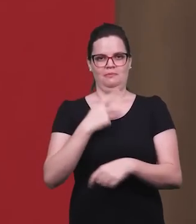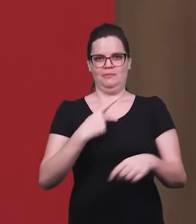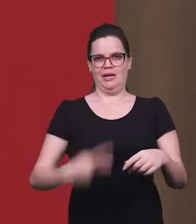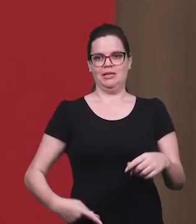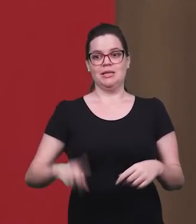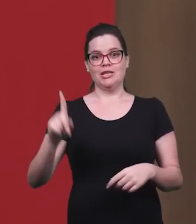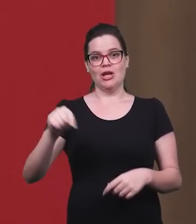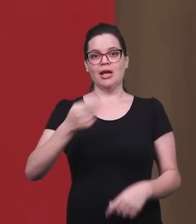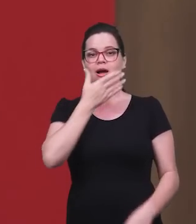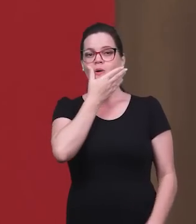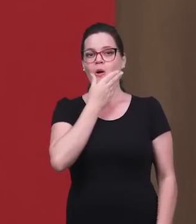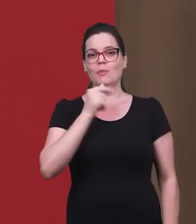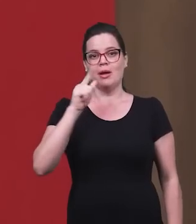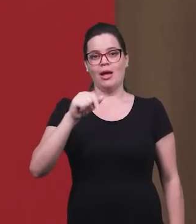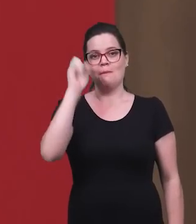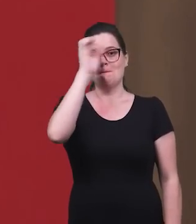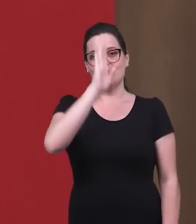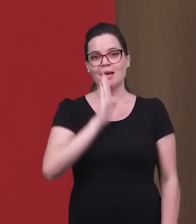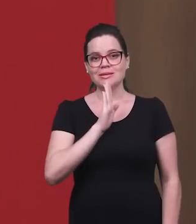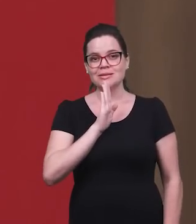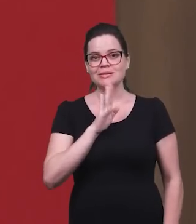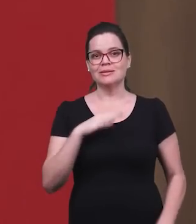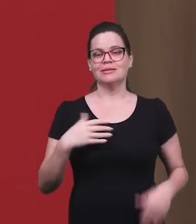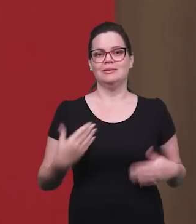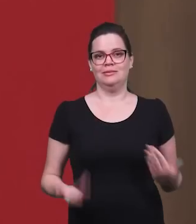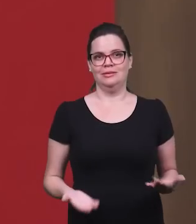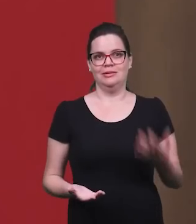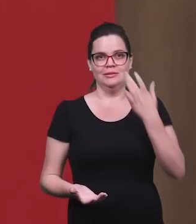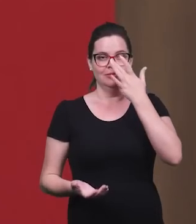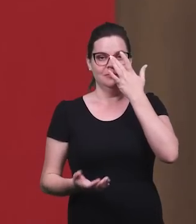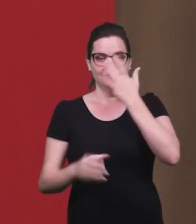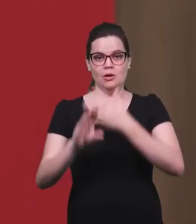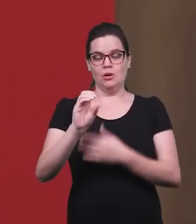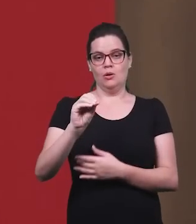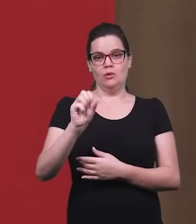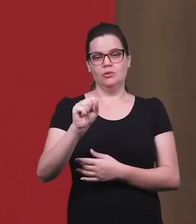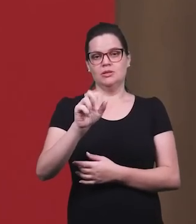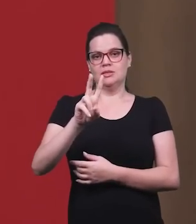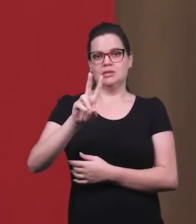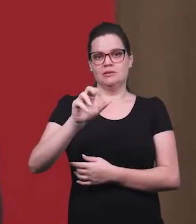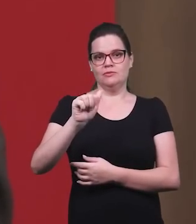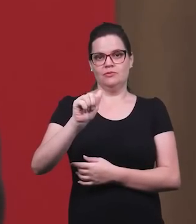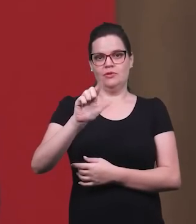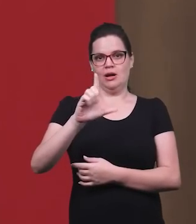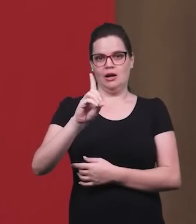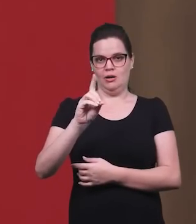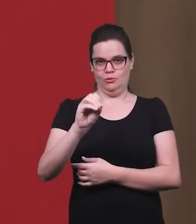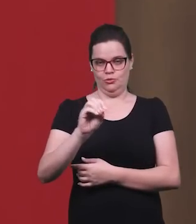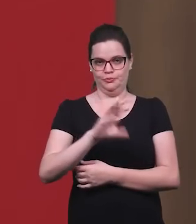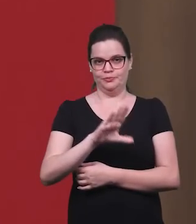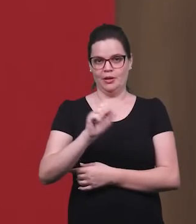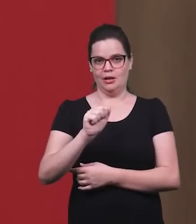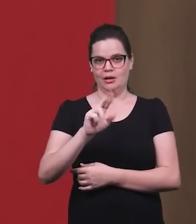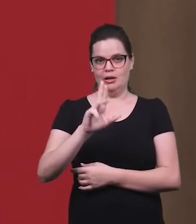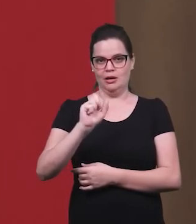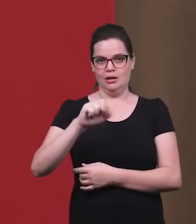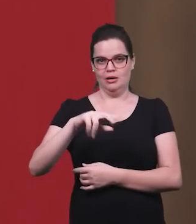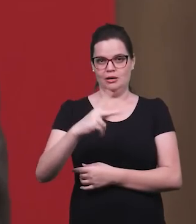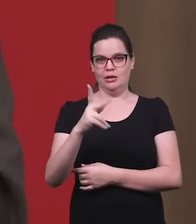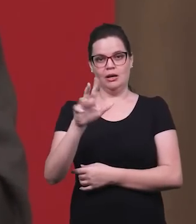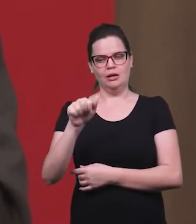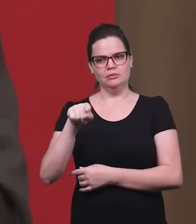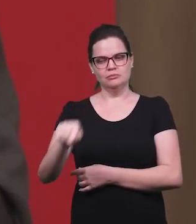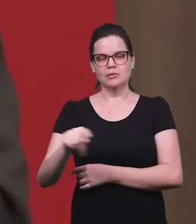um brasileiro chamado Oswaldo Aranha. E Oswaldo Aranha não tinha